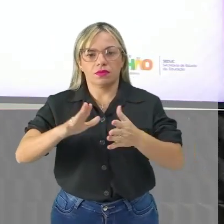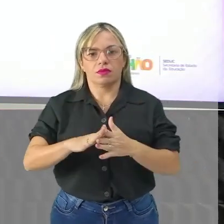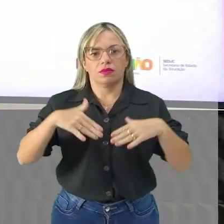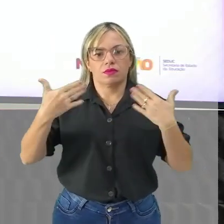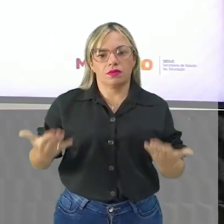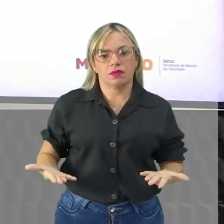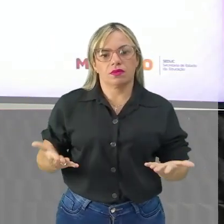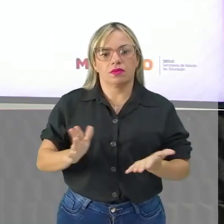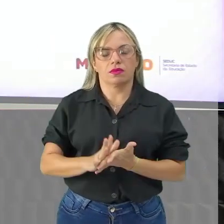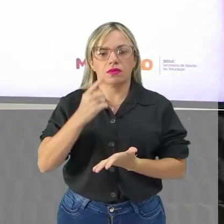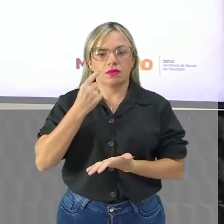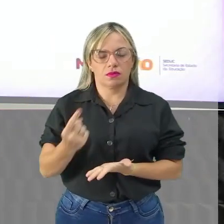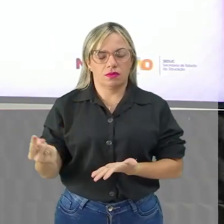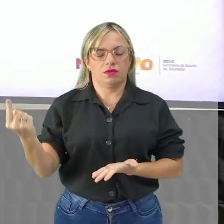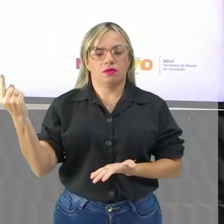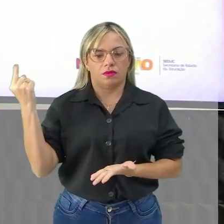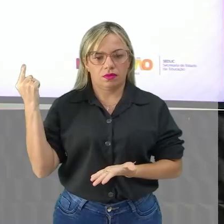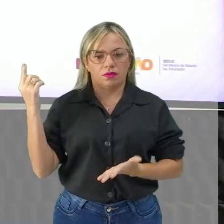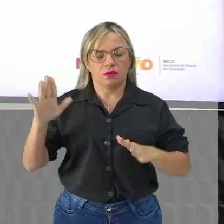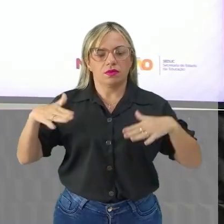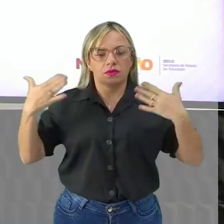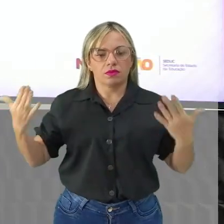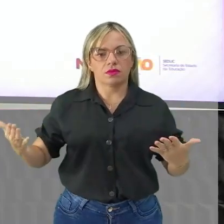Educação, né, nesse